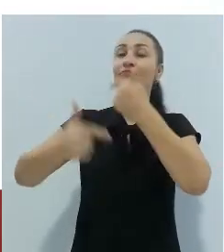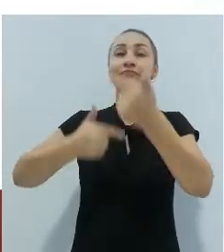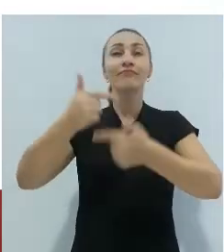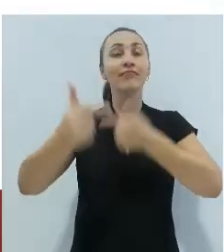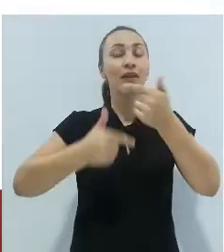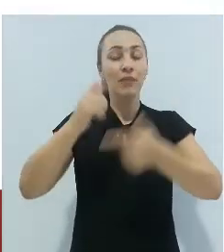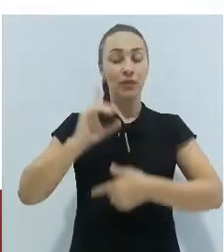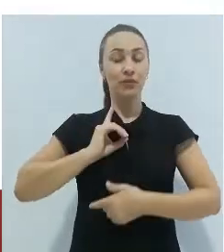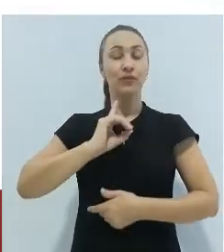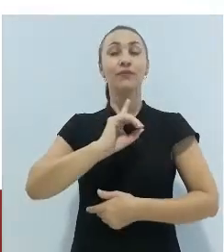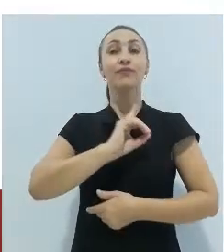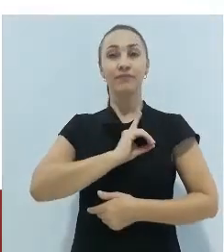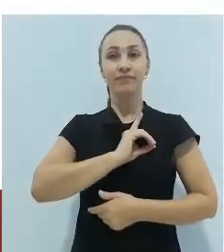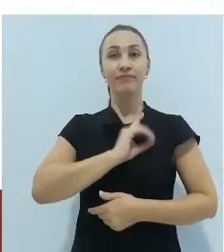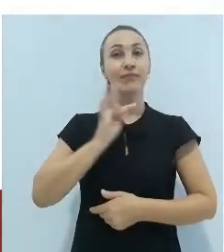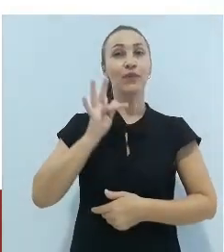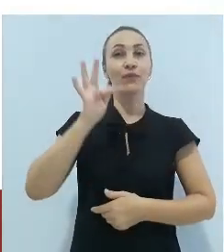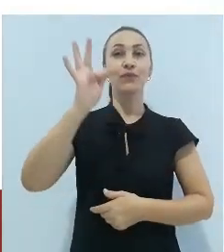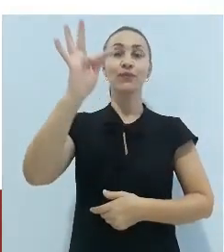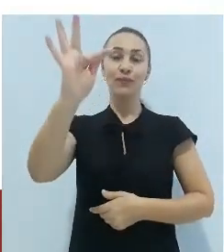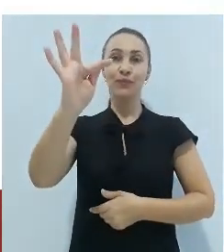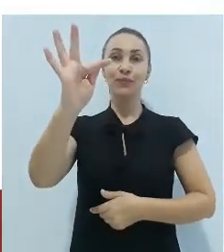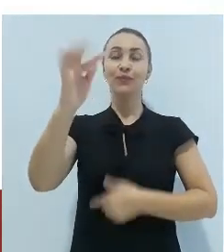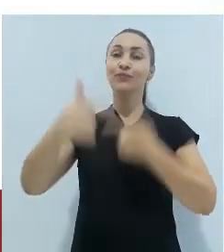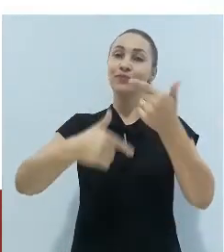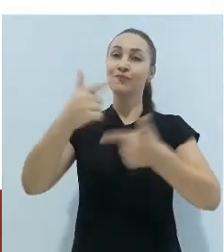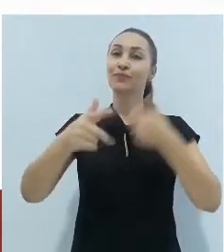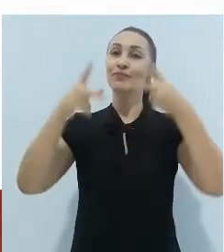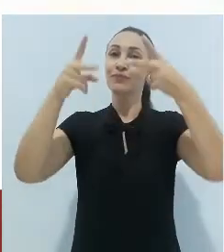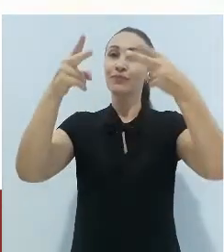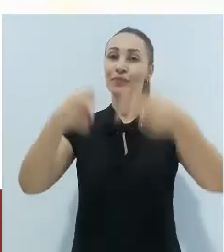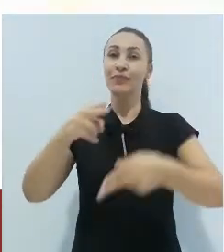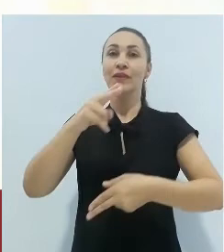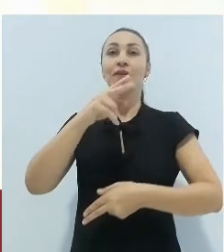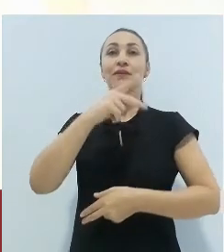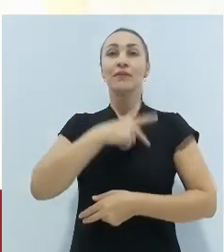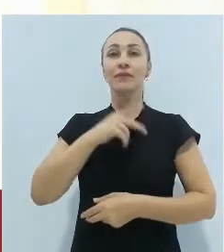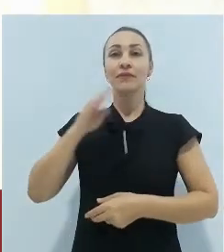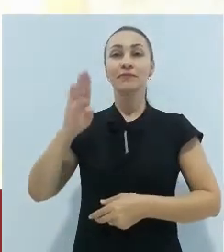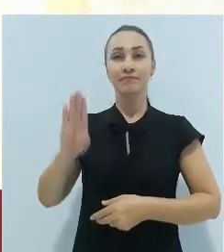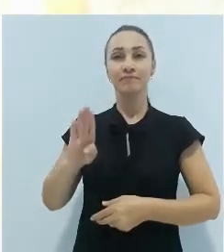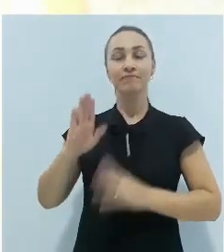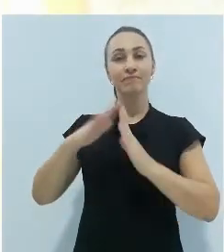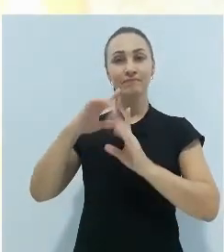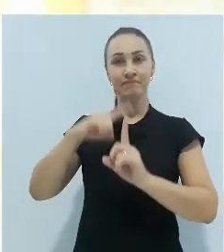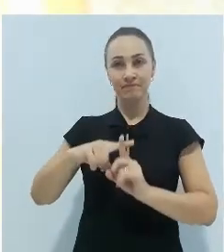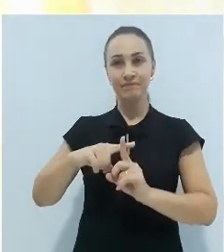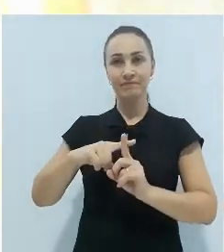e mais à frente ao serviço enquanto presbítero de nossa igreja particular. Muito obrigado.